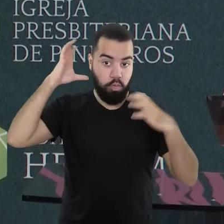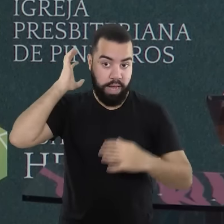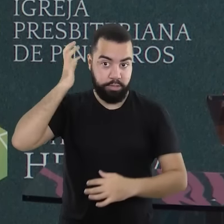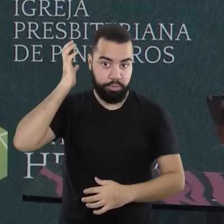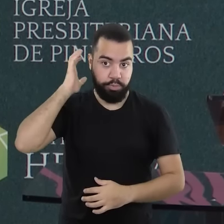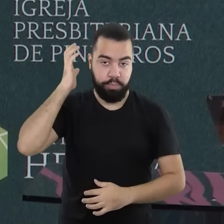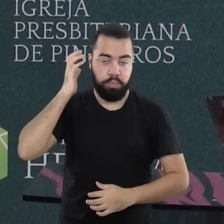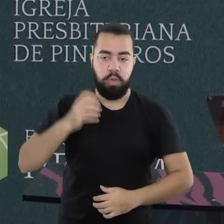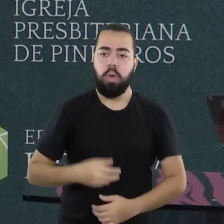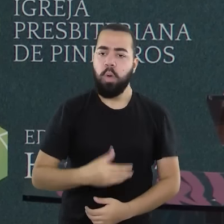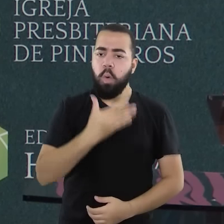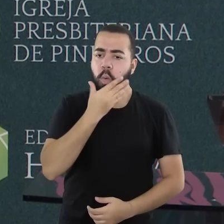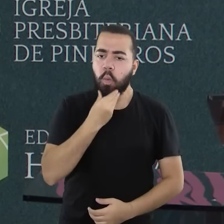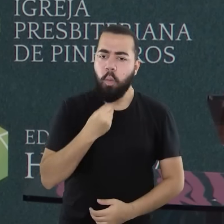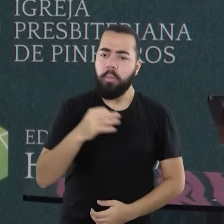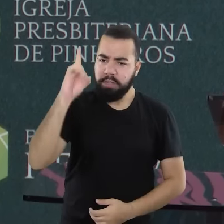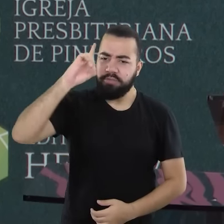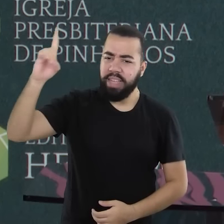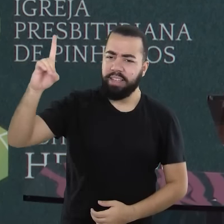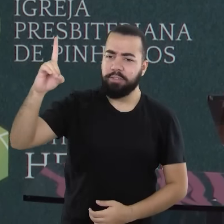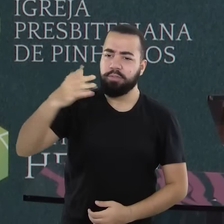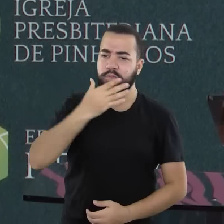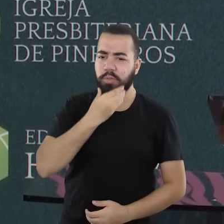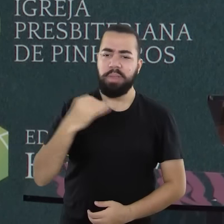um homem sério.